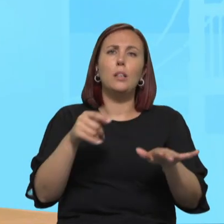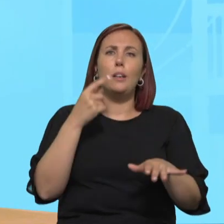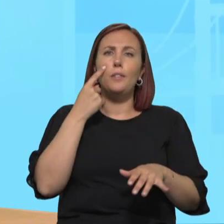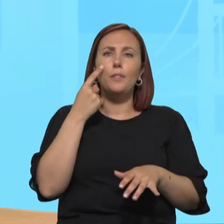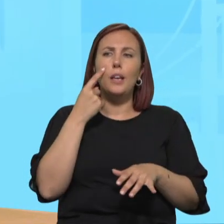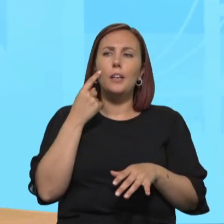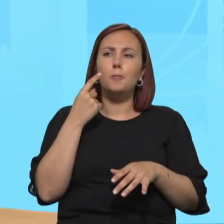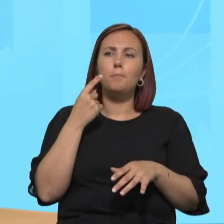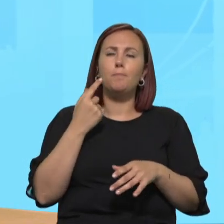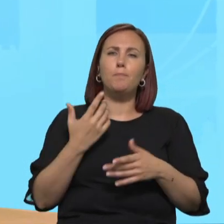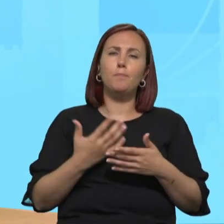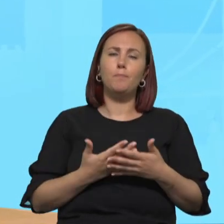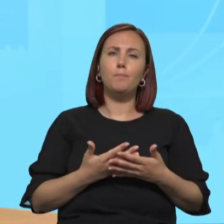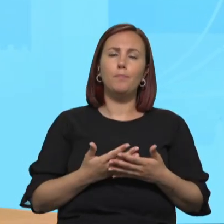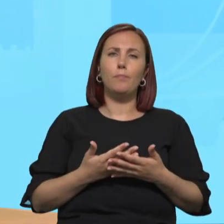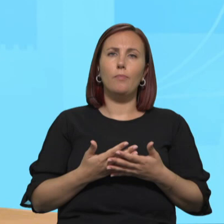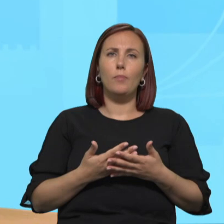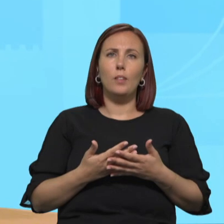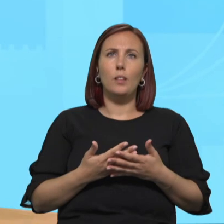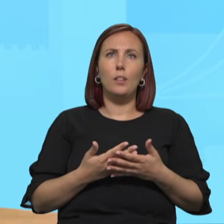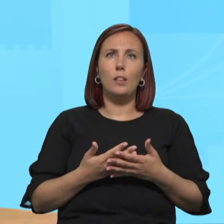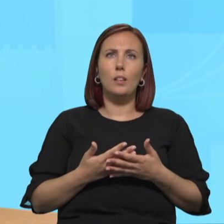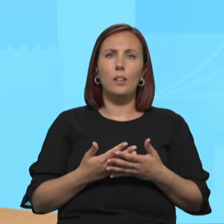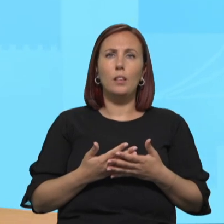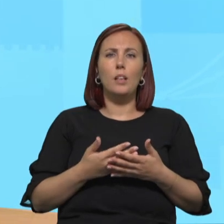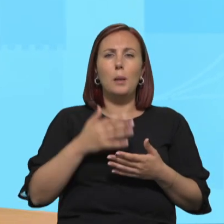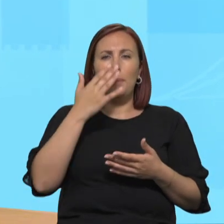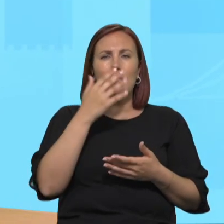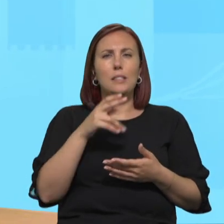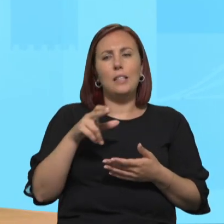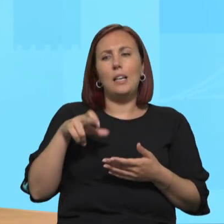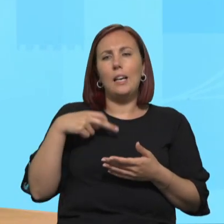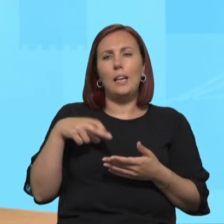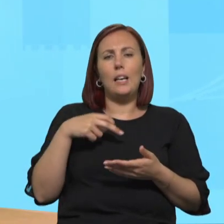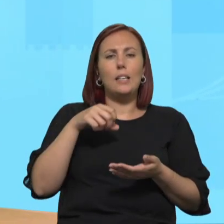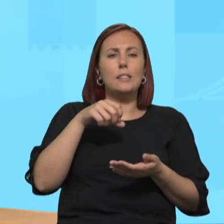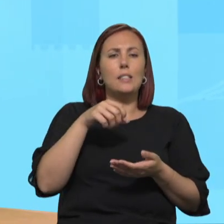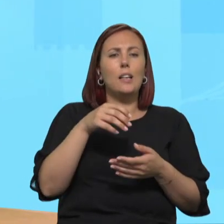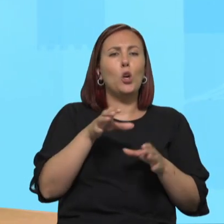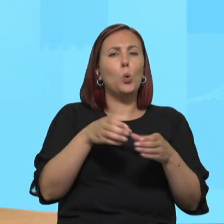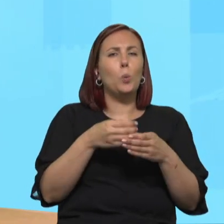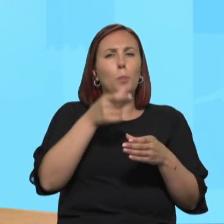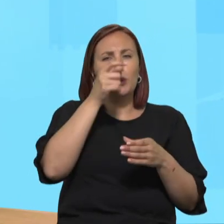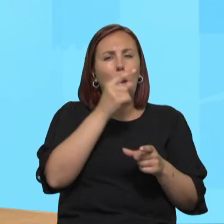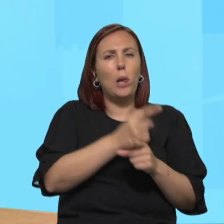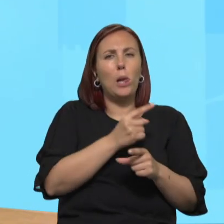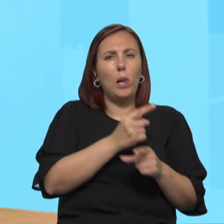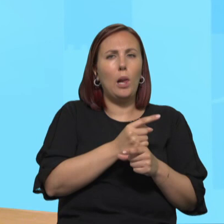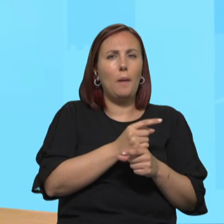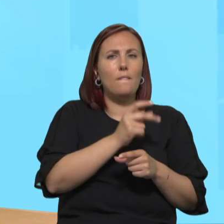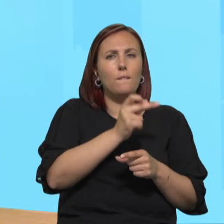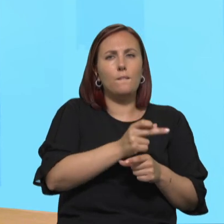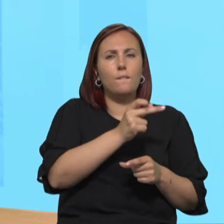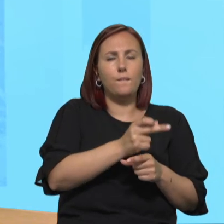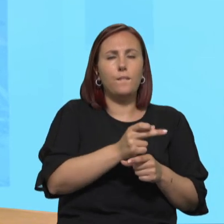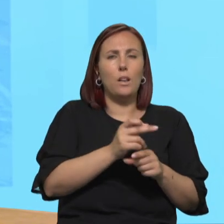tendência que se agudiza da concentração da riqueza num pequeno grupo. Obviamente que há muitas